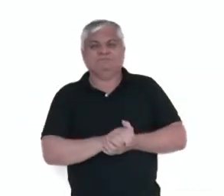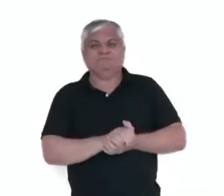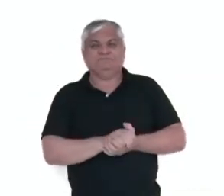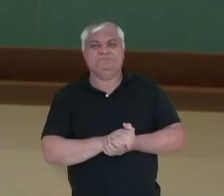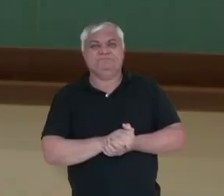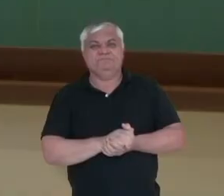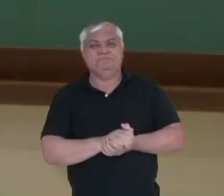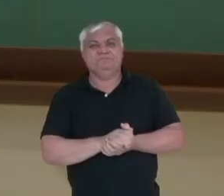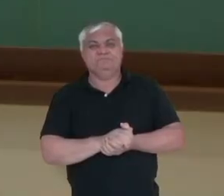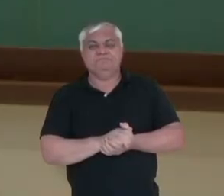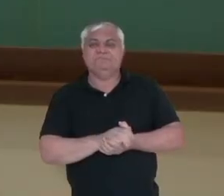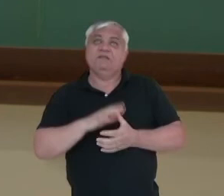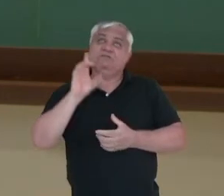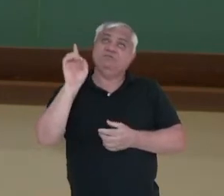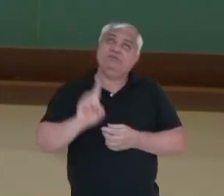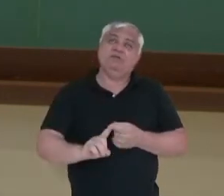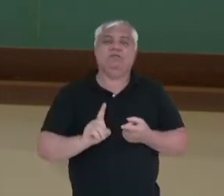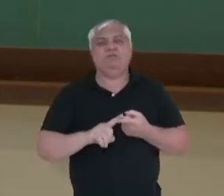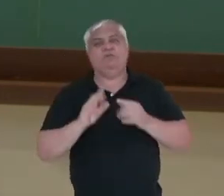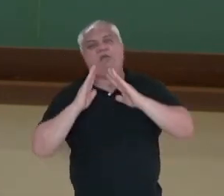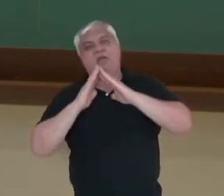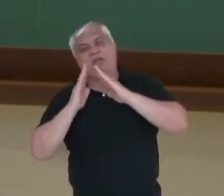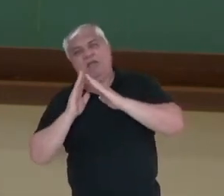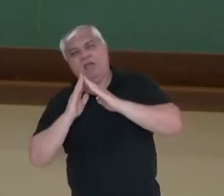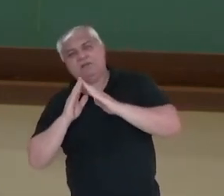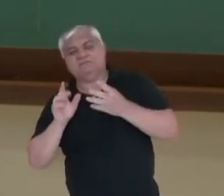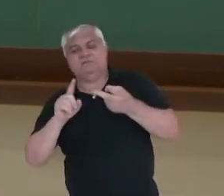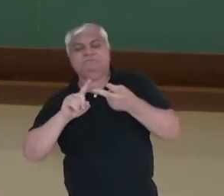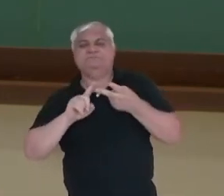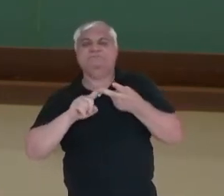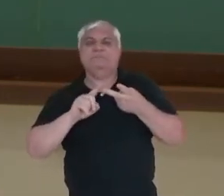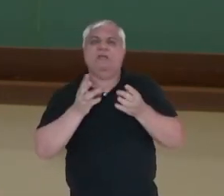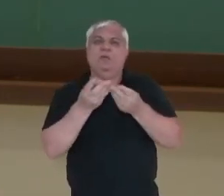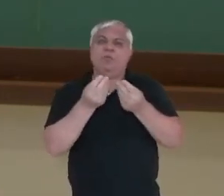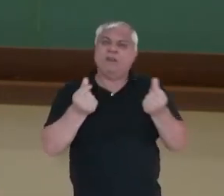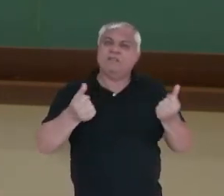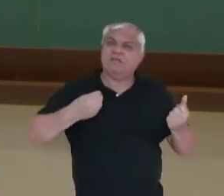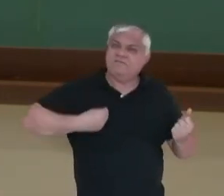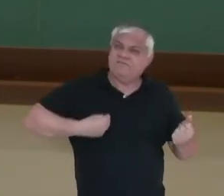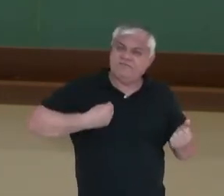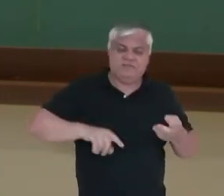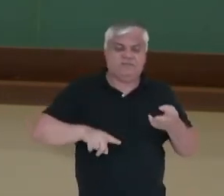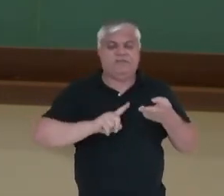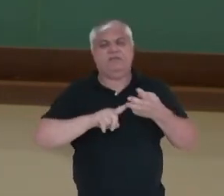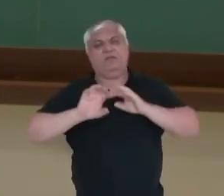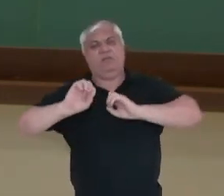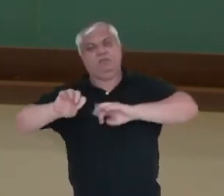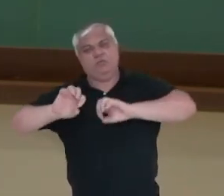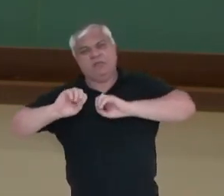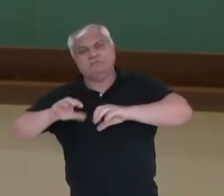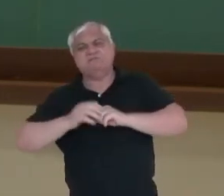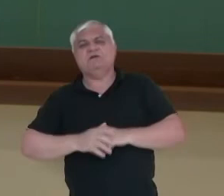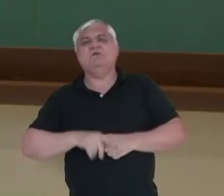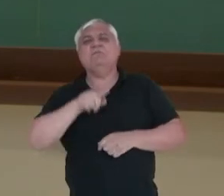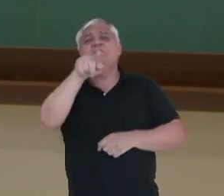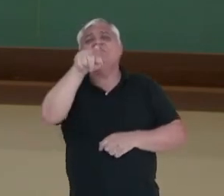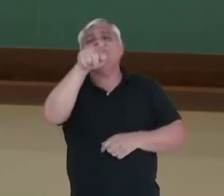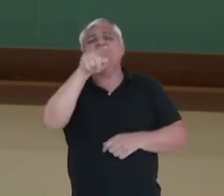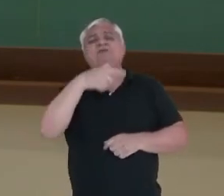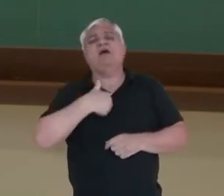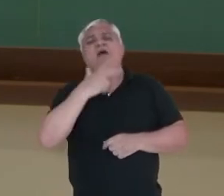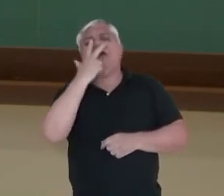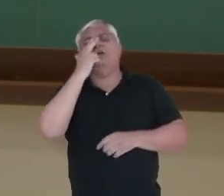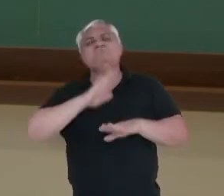Democrático. Direitos como moradia digna, qualidade de vida, educação, etc. O que para você